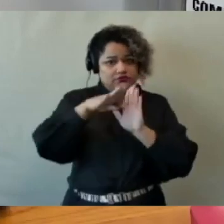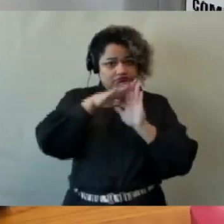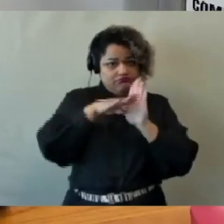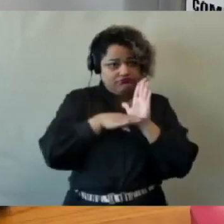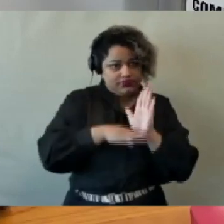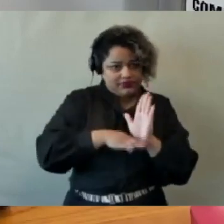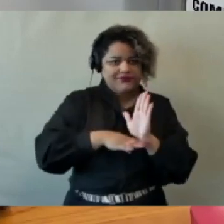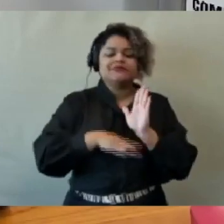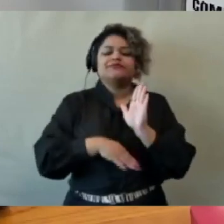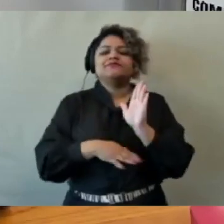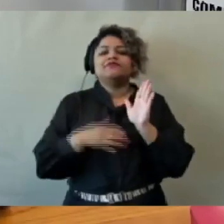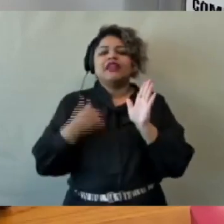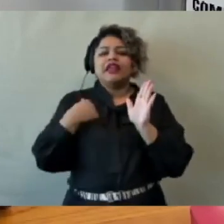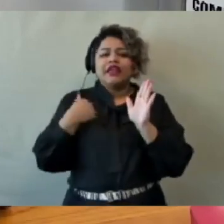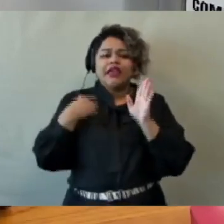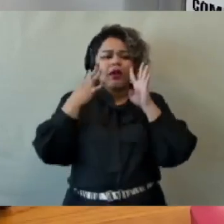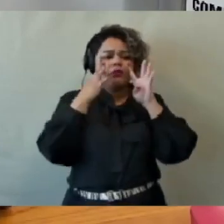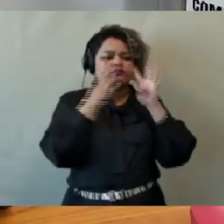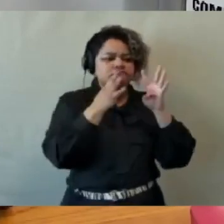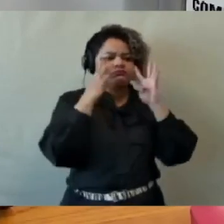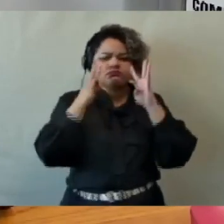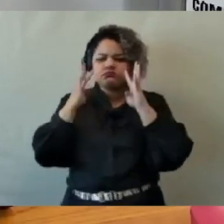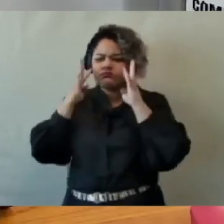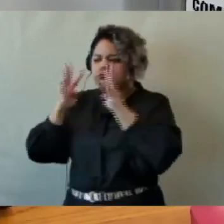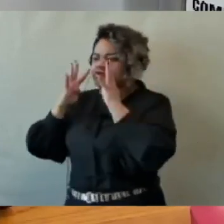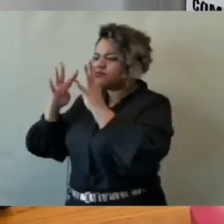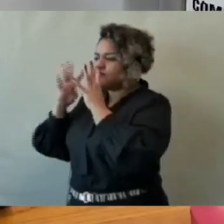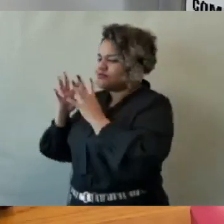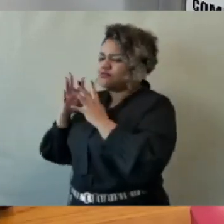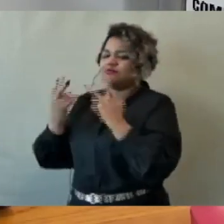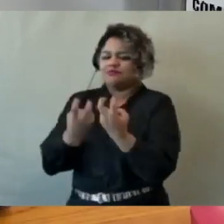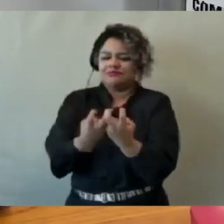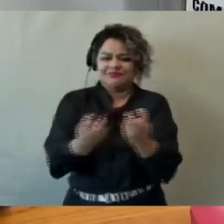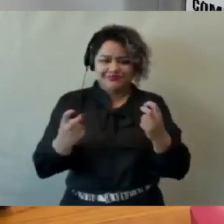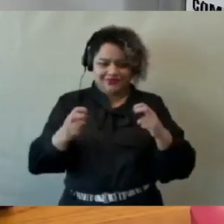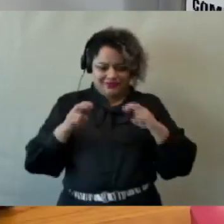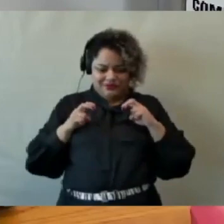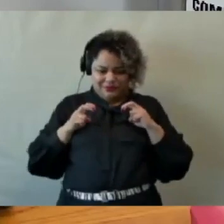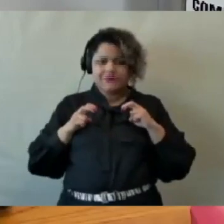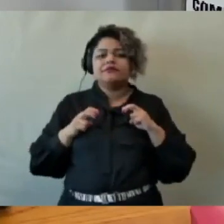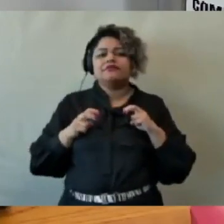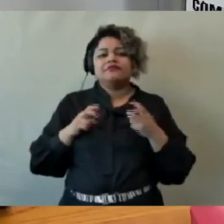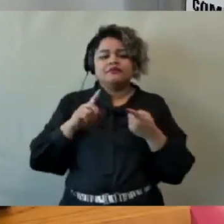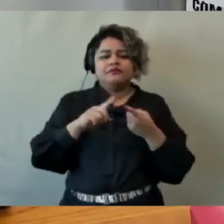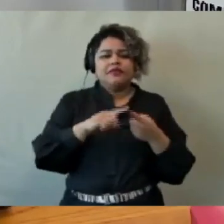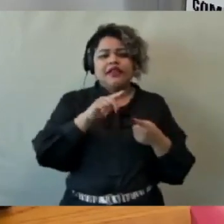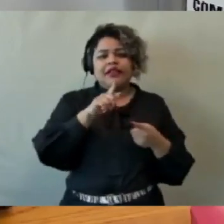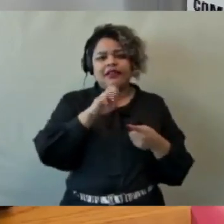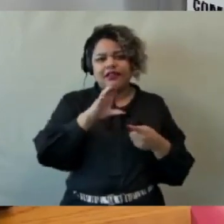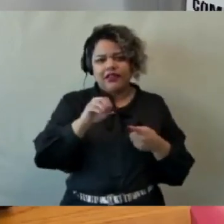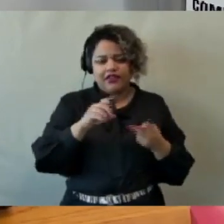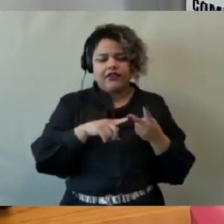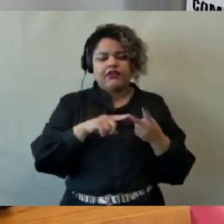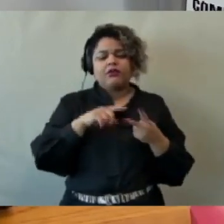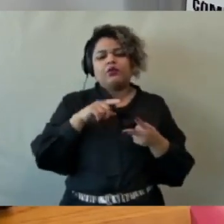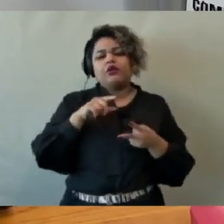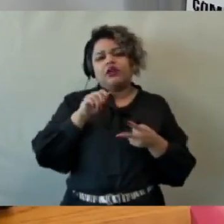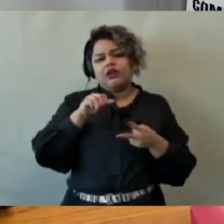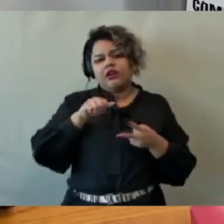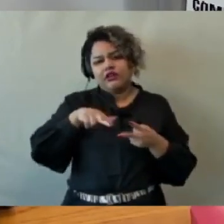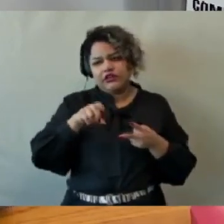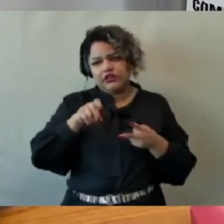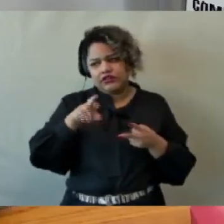Escutei todas as falas da Gelda, do Anderson, né, da Maria do Carmo, de todos aqui. Mas